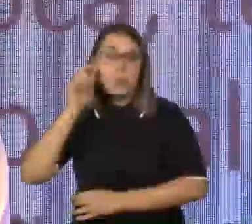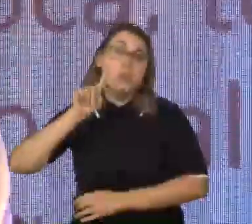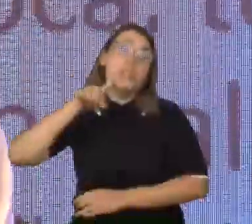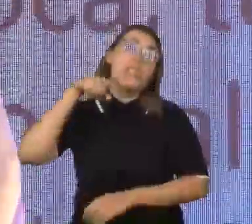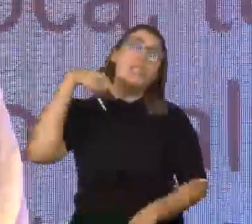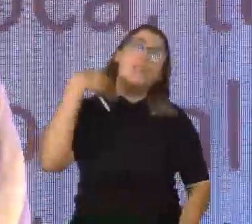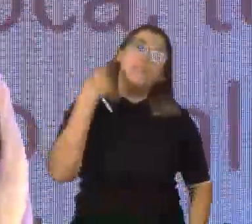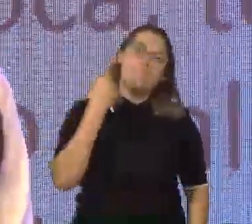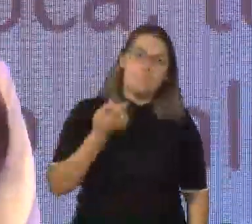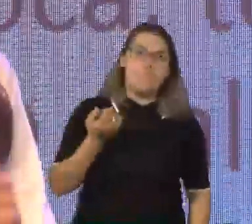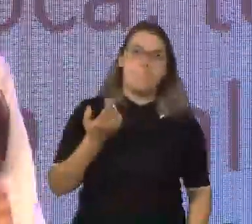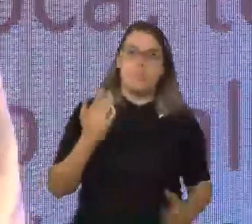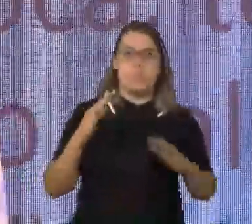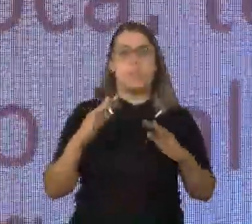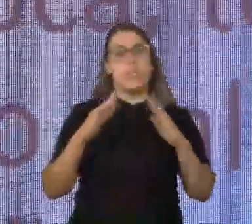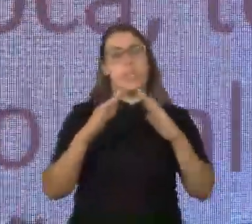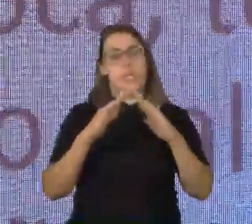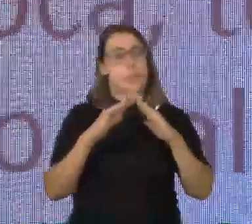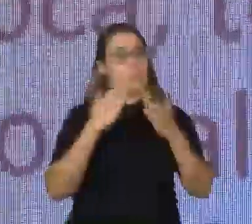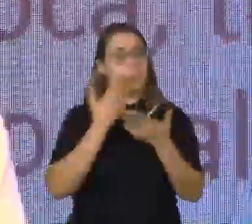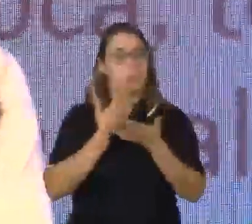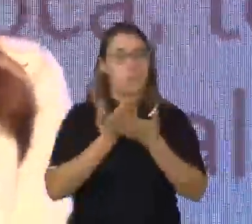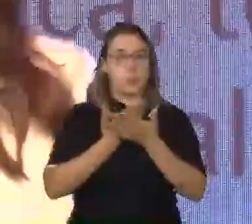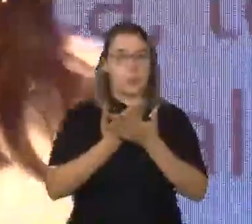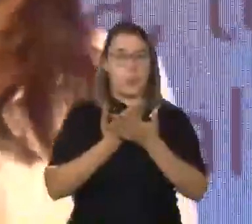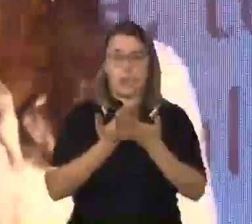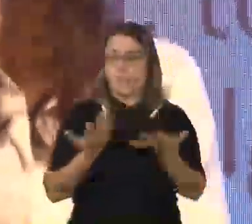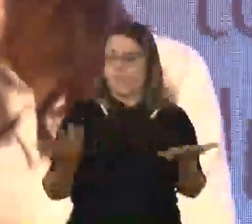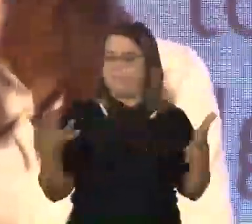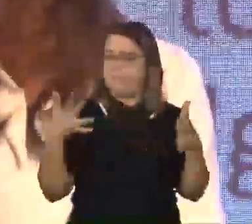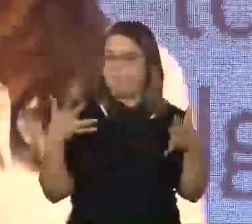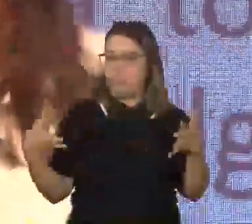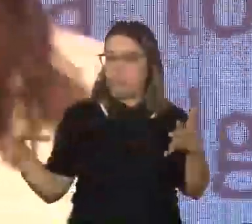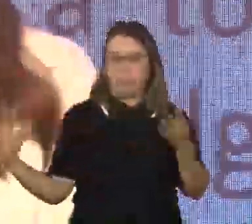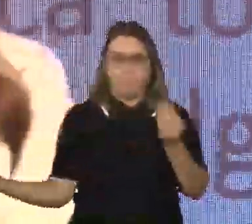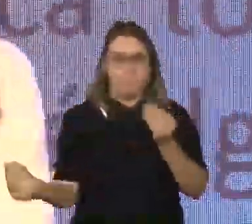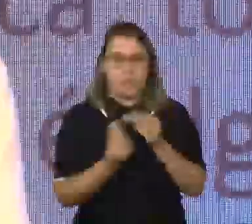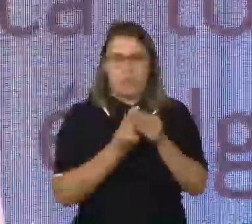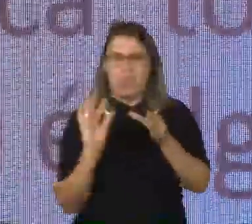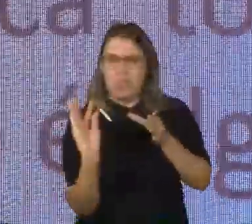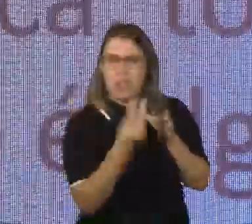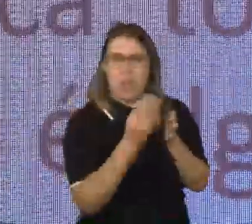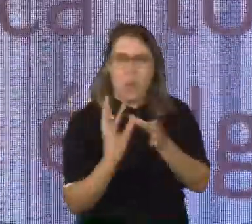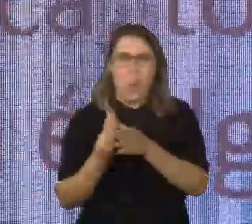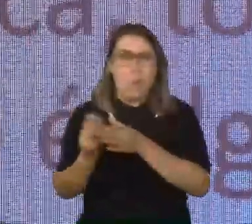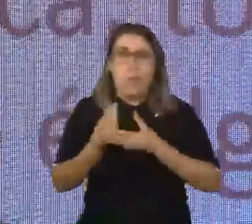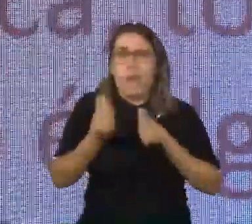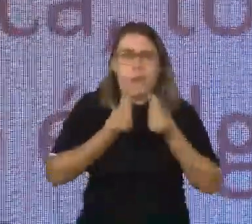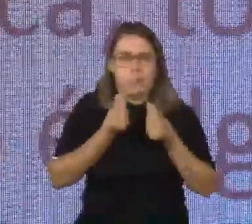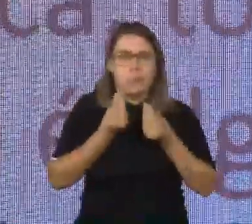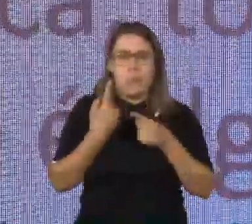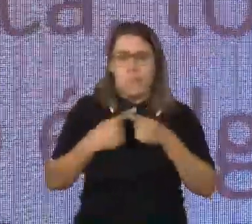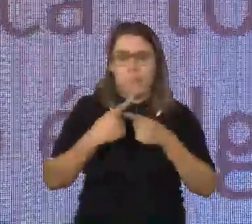passamos por um terceiro paradigma, que é o paradigma da inserção. E esse paradigma ainda é muito discutido,